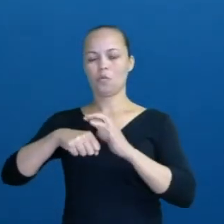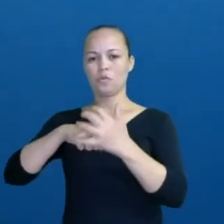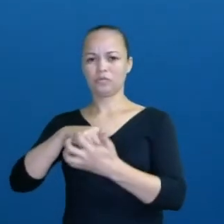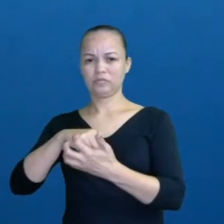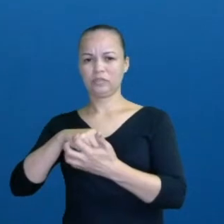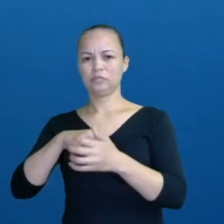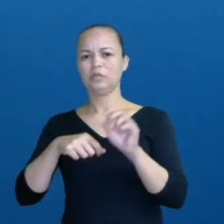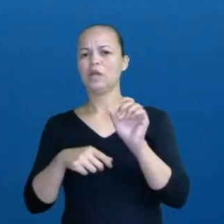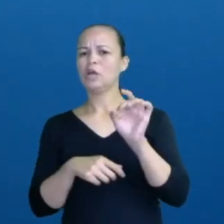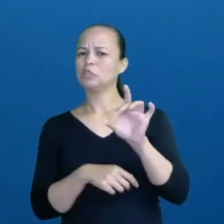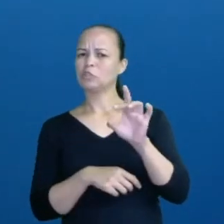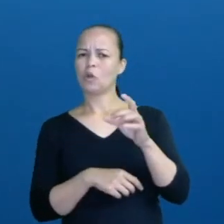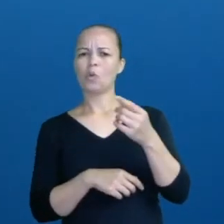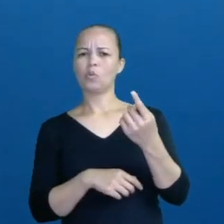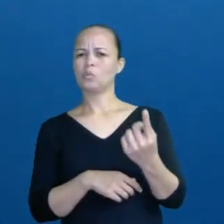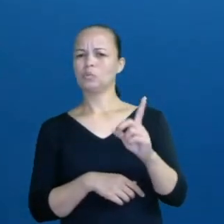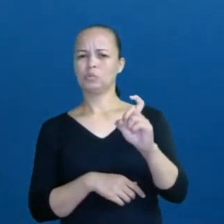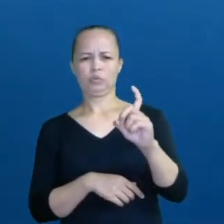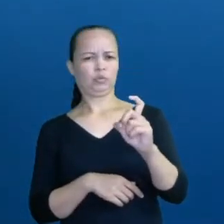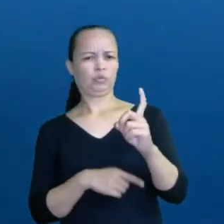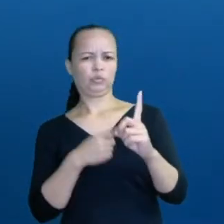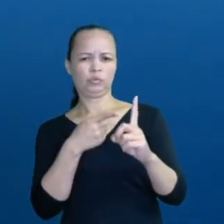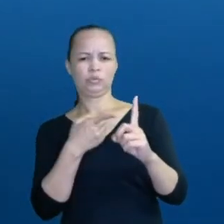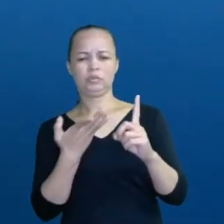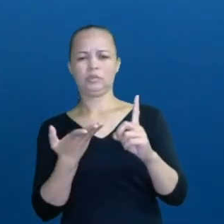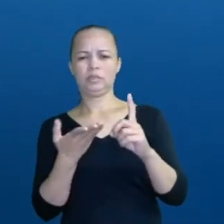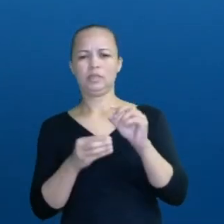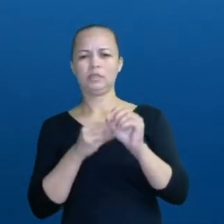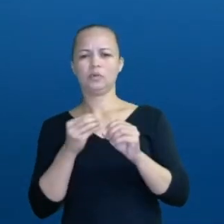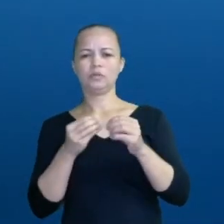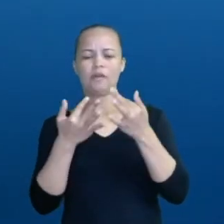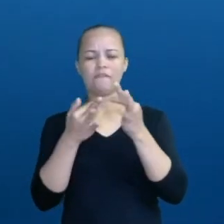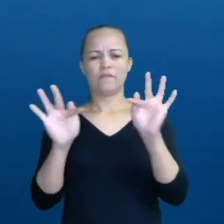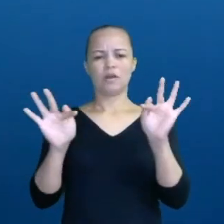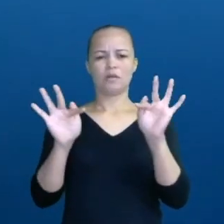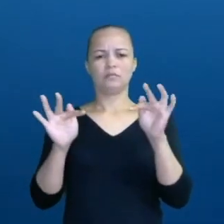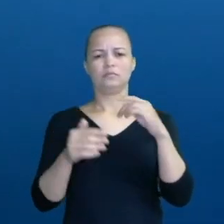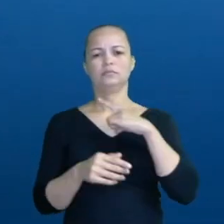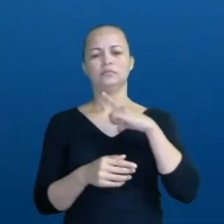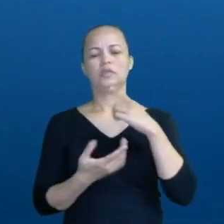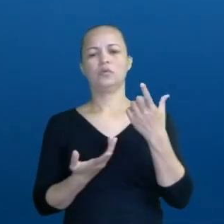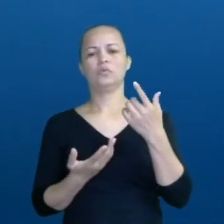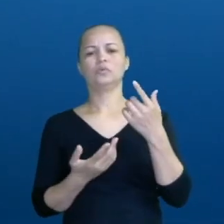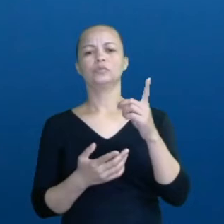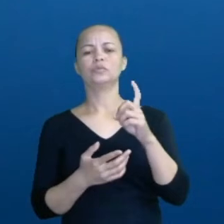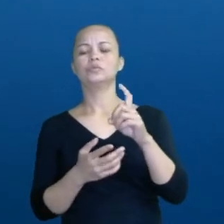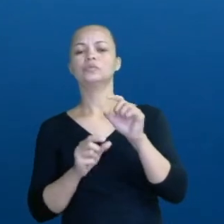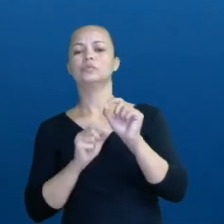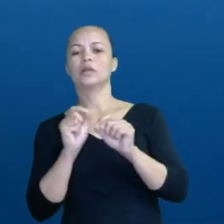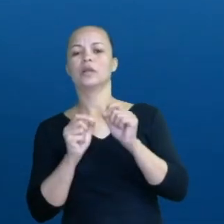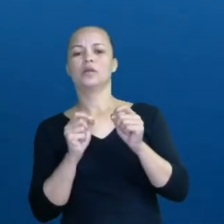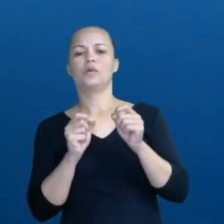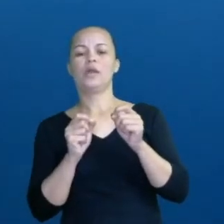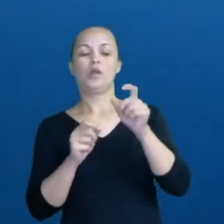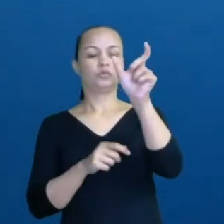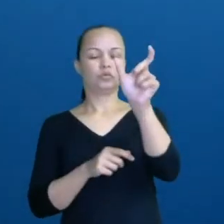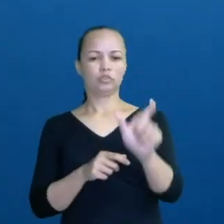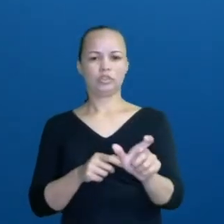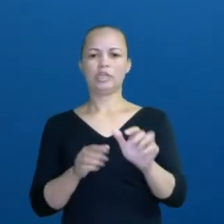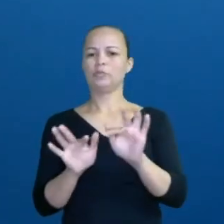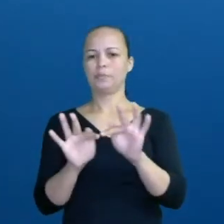que há apenas um único núcleo. Quando a frase possui um único núcleo, dizemos que o sujeito é